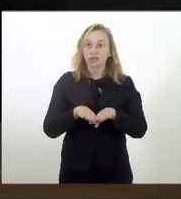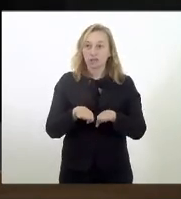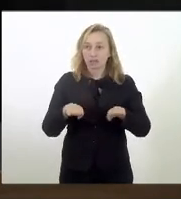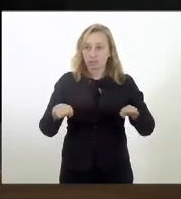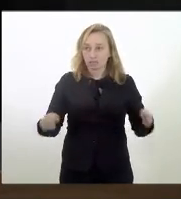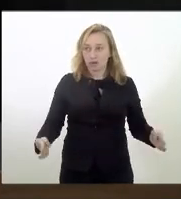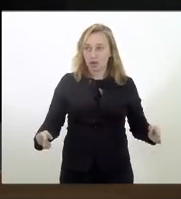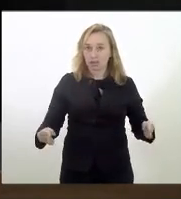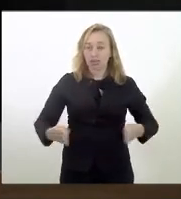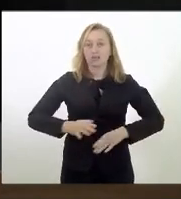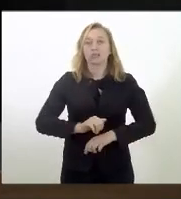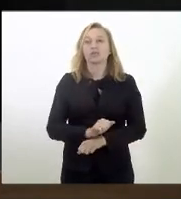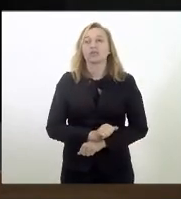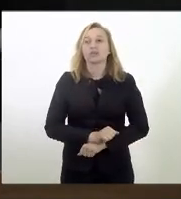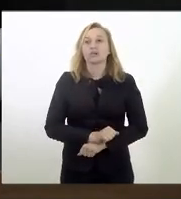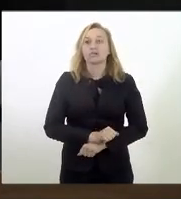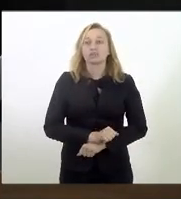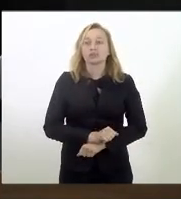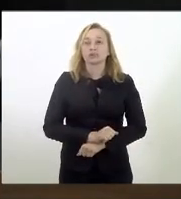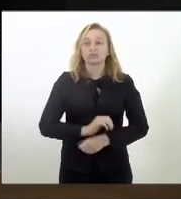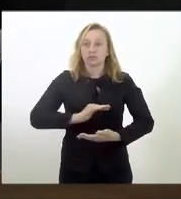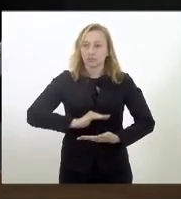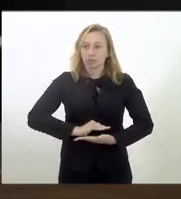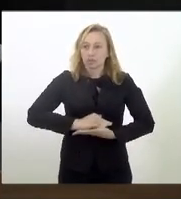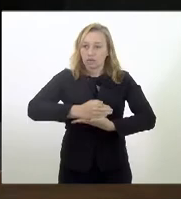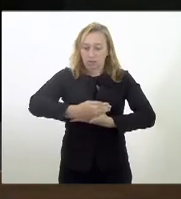estão equipadas com tablet,